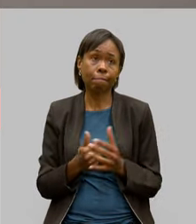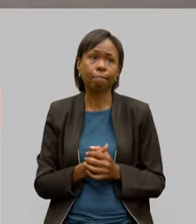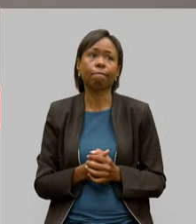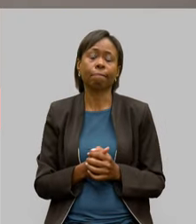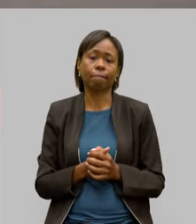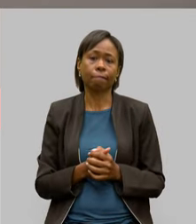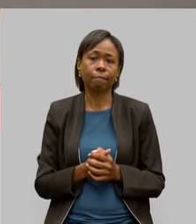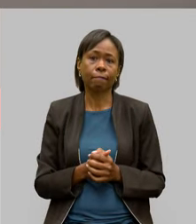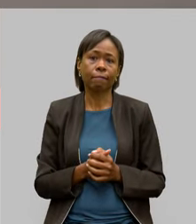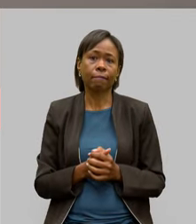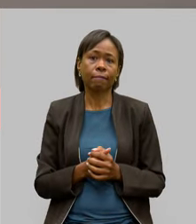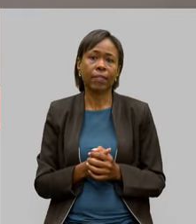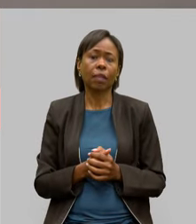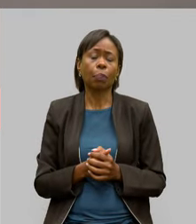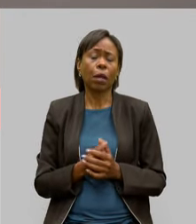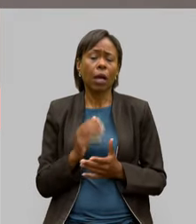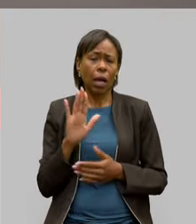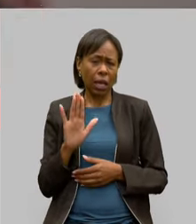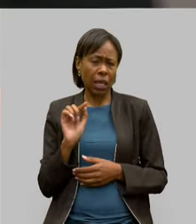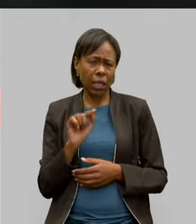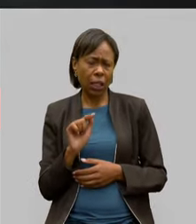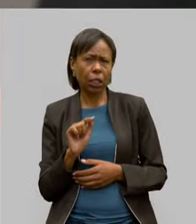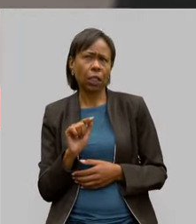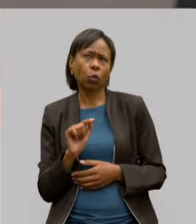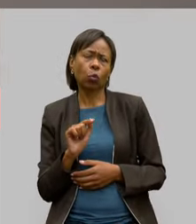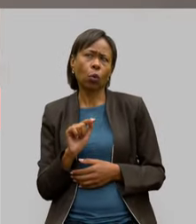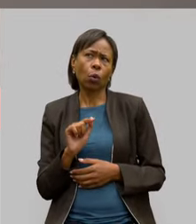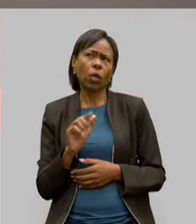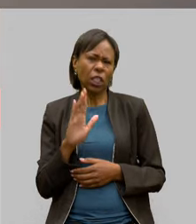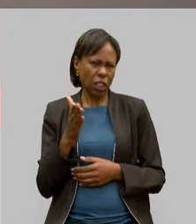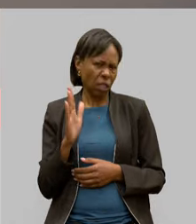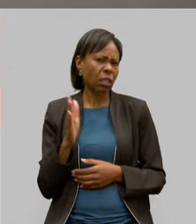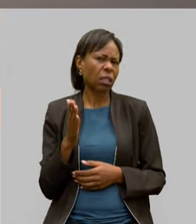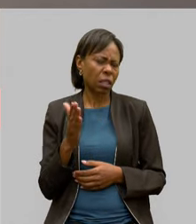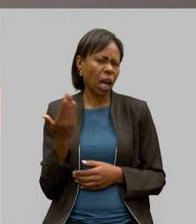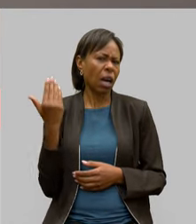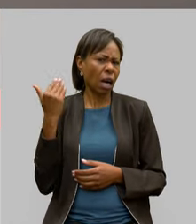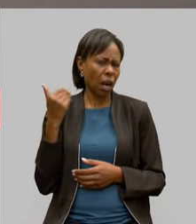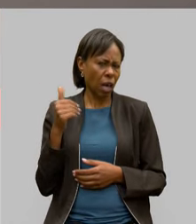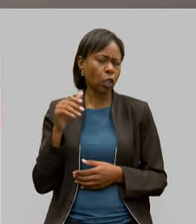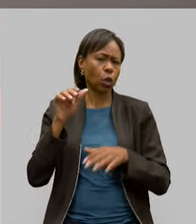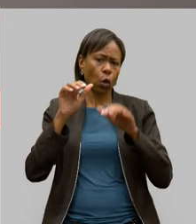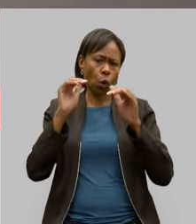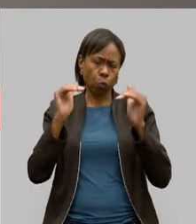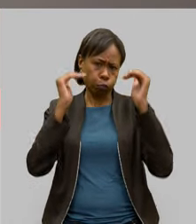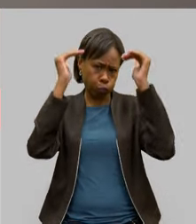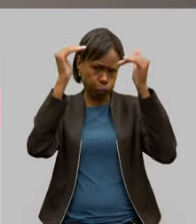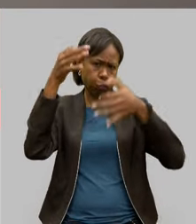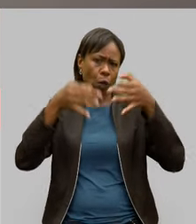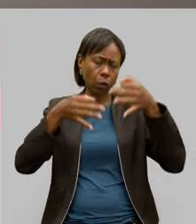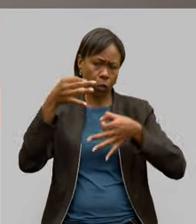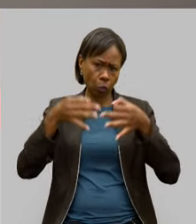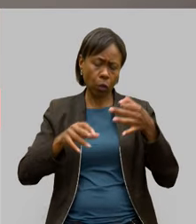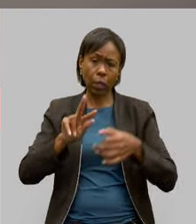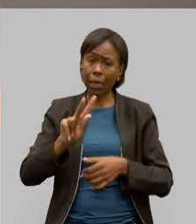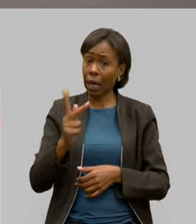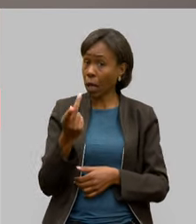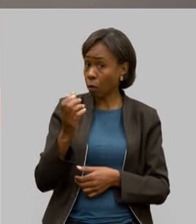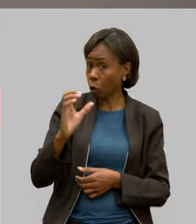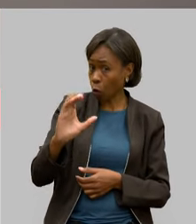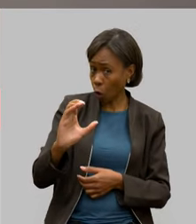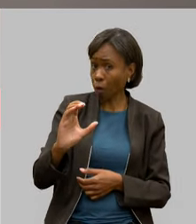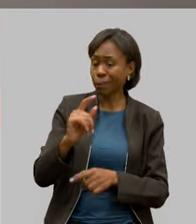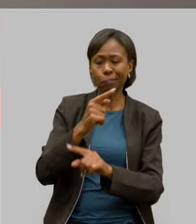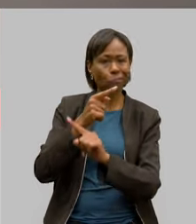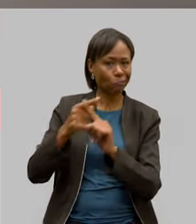verificando esse entendimento já foi pacificado pelo Superior Tribunal de Justiça em abias corpes que foram negados